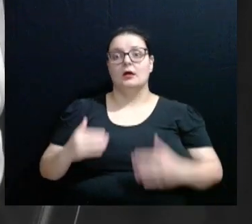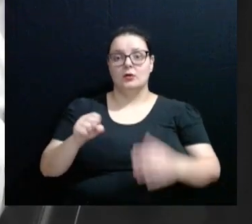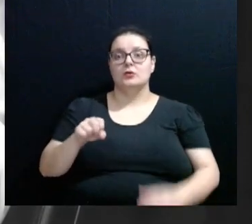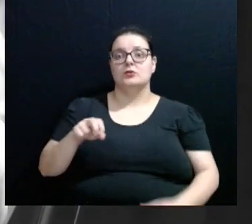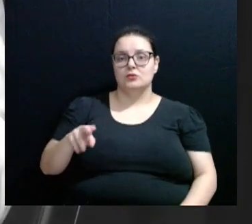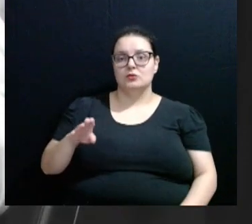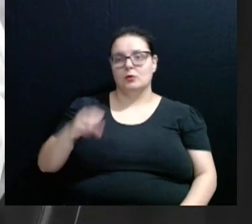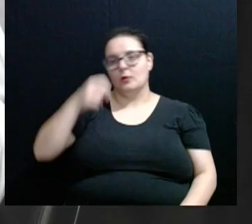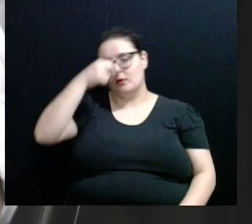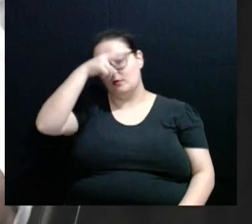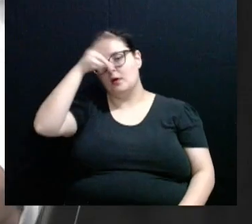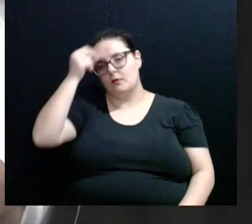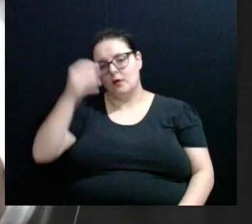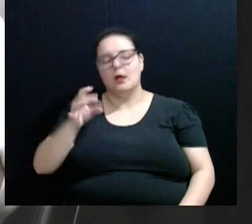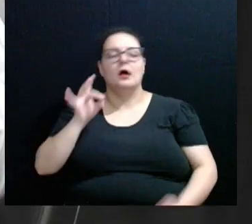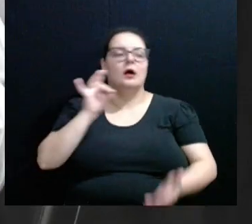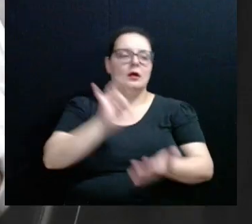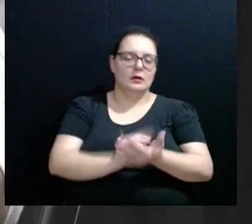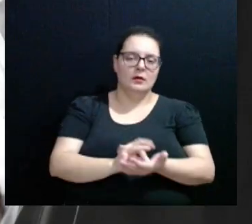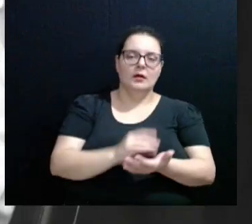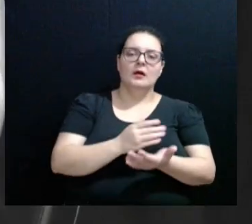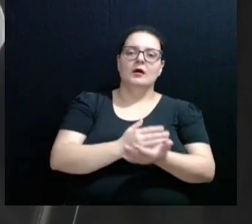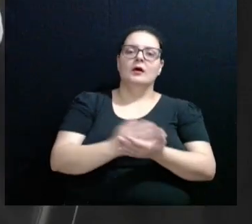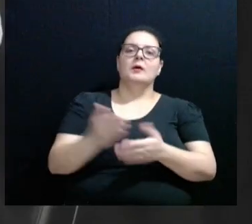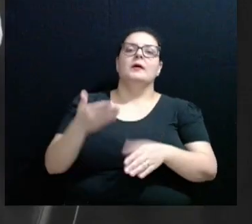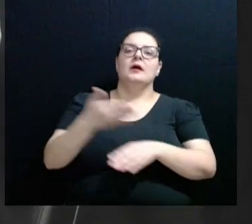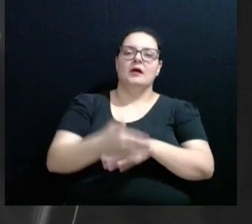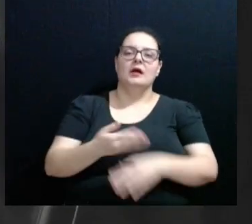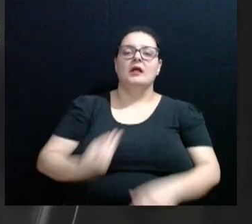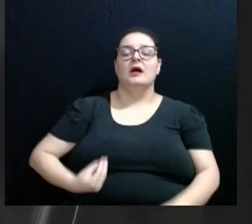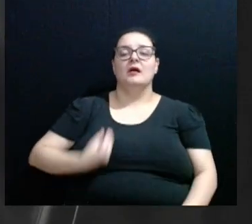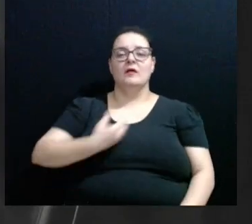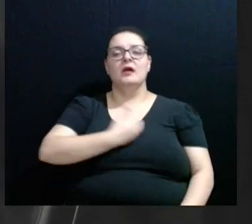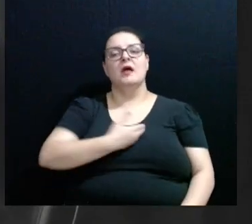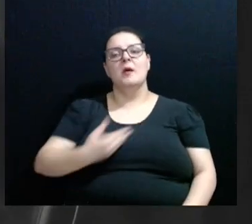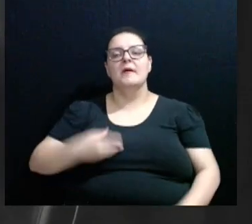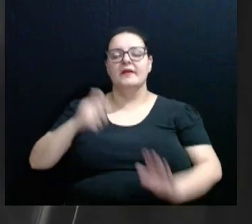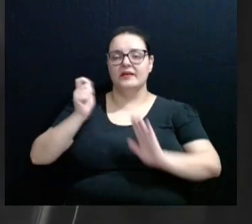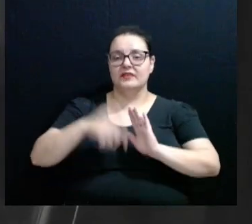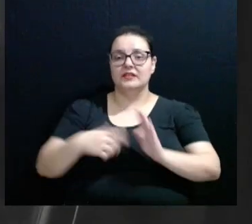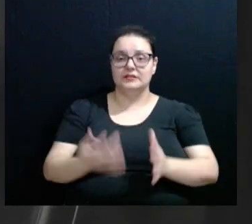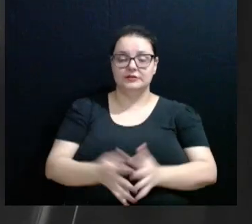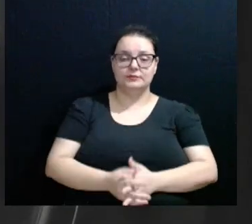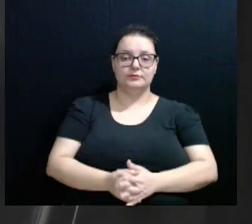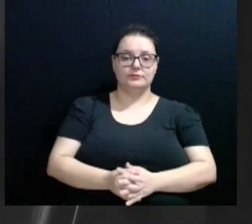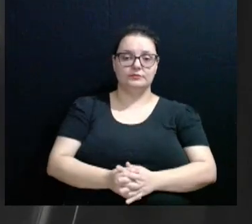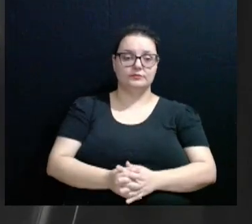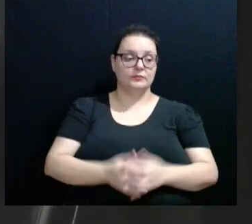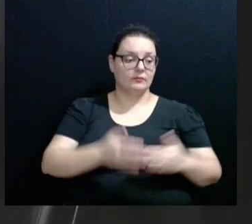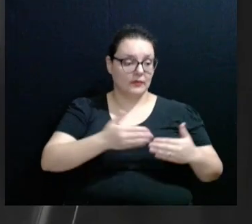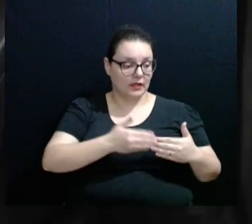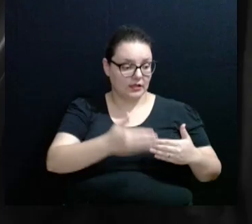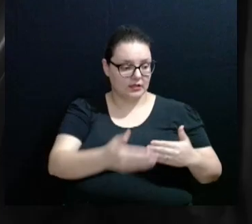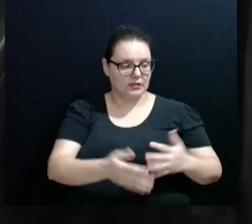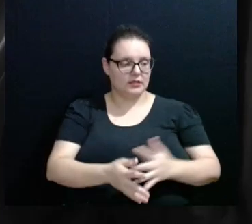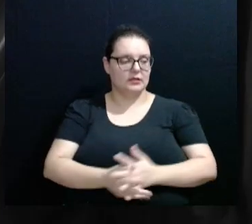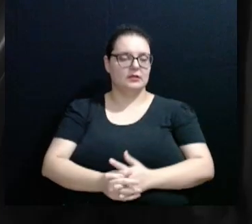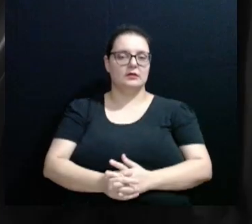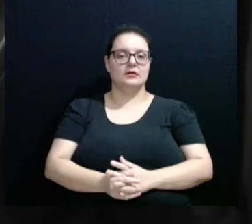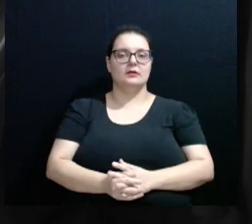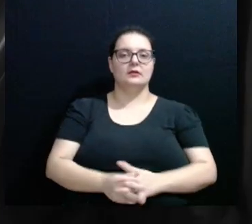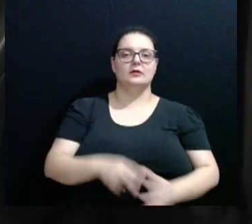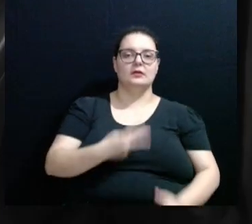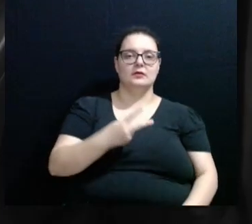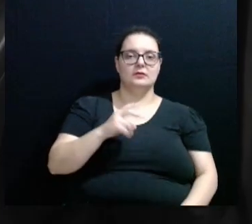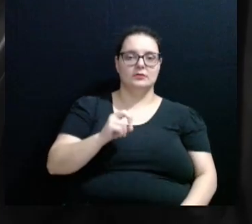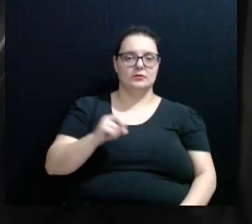gente realmente começou a entrar na vida pública efetivamente. Assim. Sim, e a partir disso, 2008,